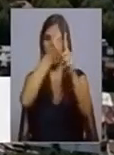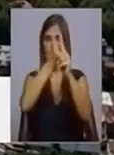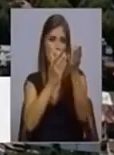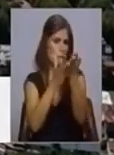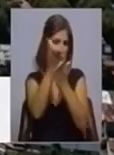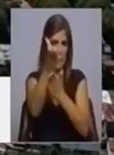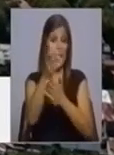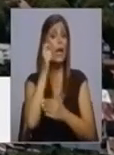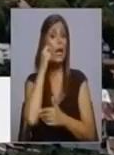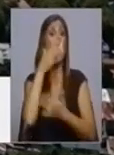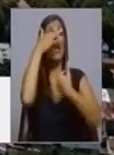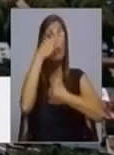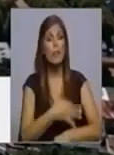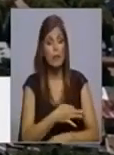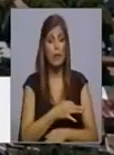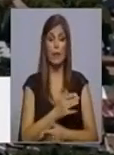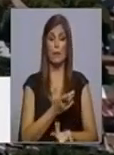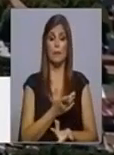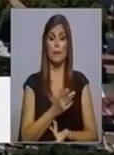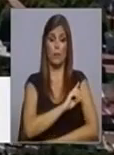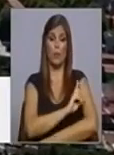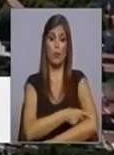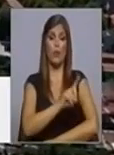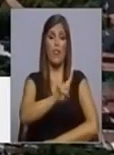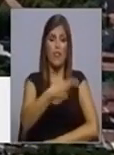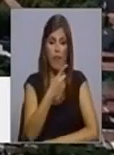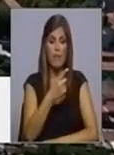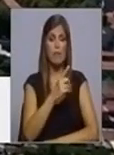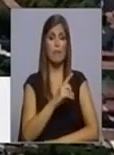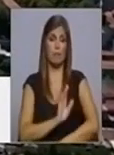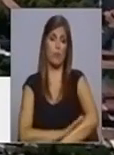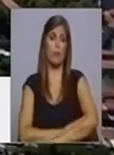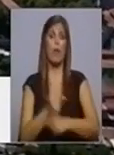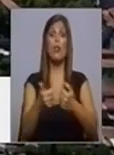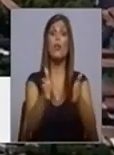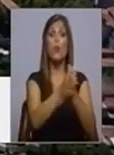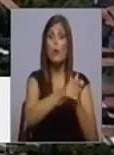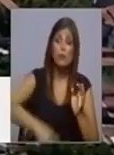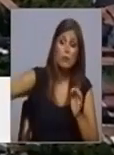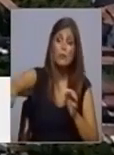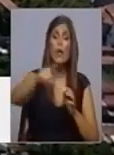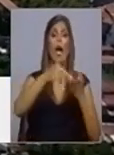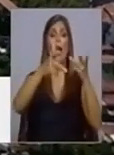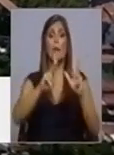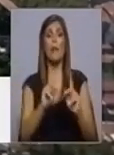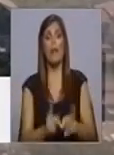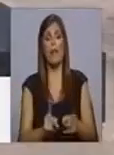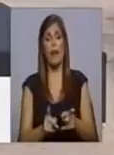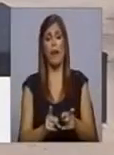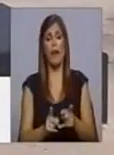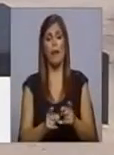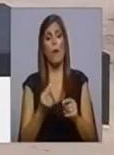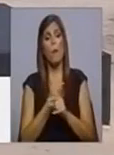daqueles que acreditam que o poder deve estar na mão de todos e que é preciso. A liberdade é uma flor muito